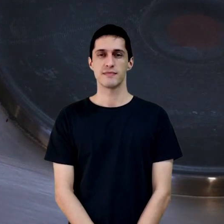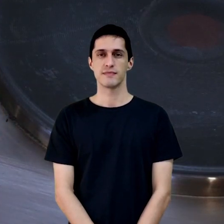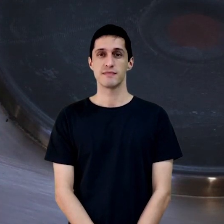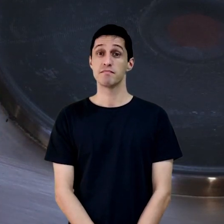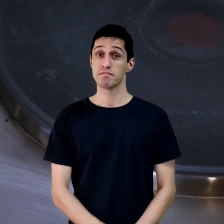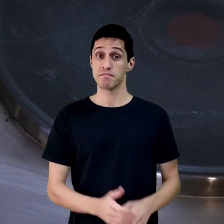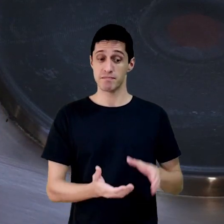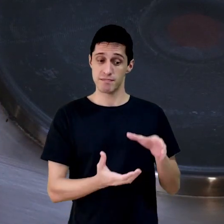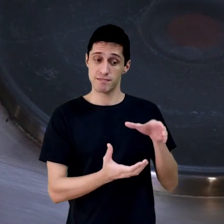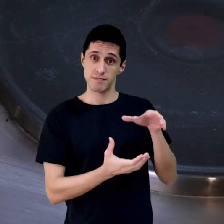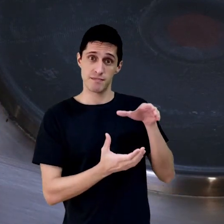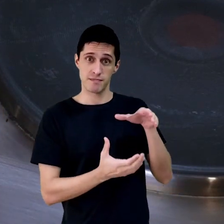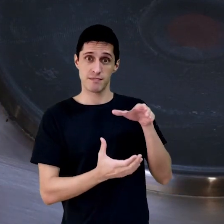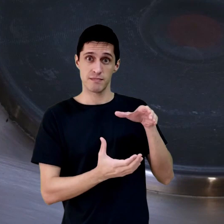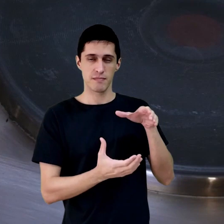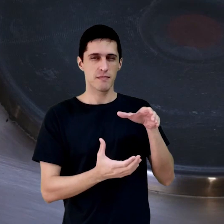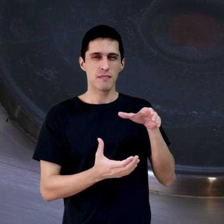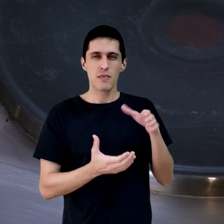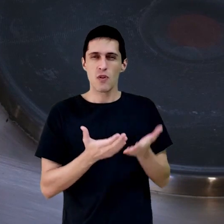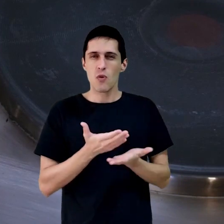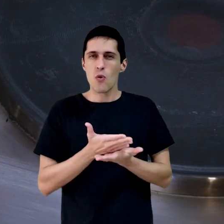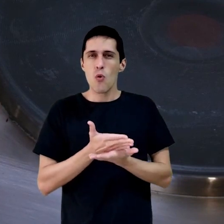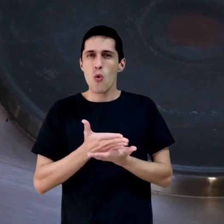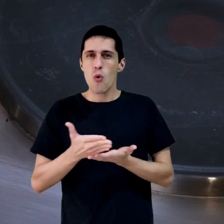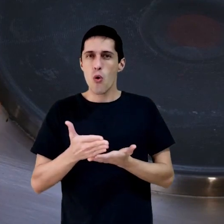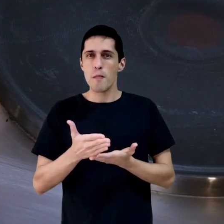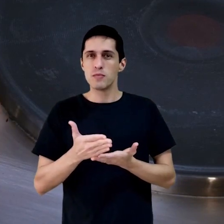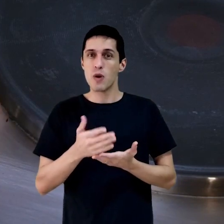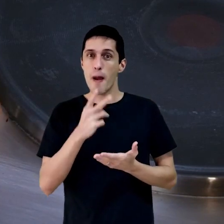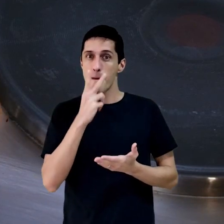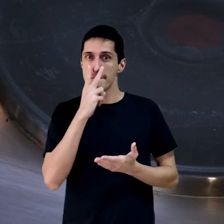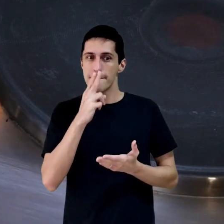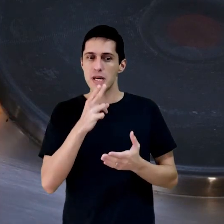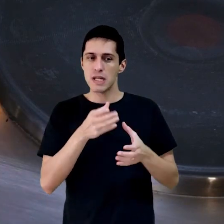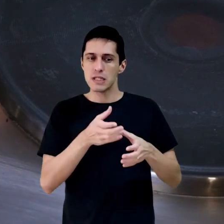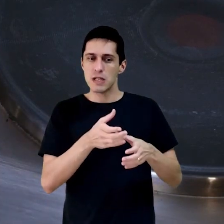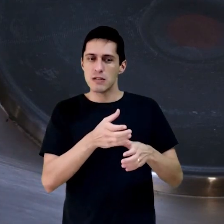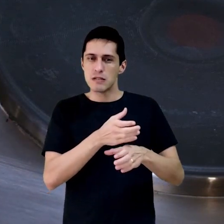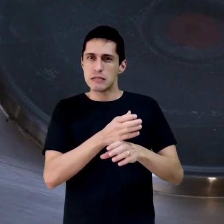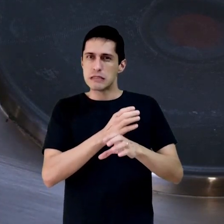Então assim, ó, podem ver que já começou, ó, querer engrossar, ó,